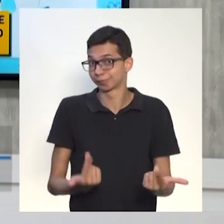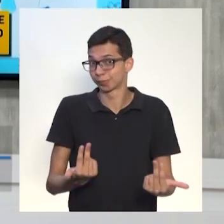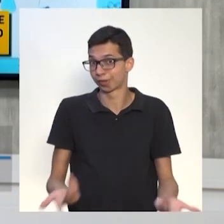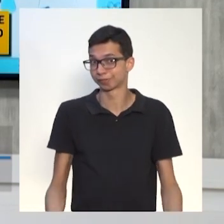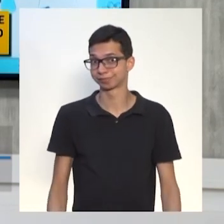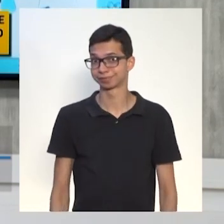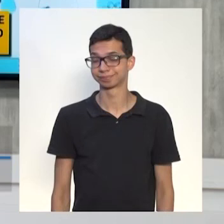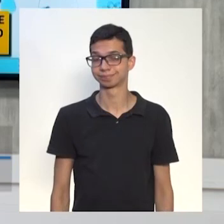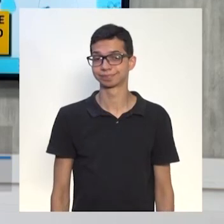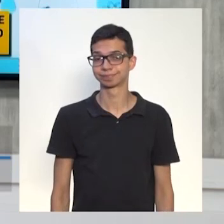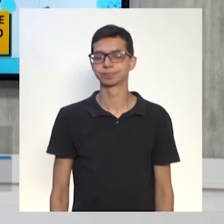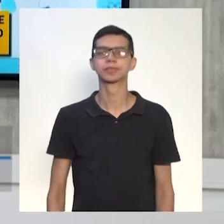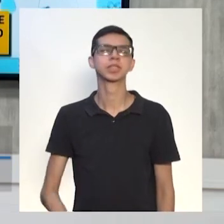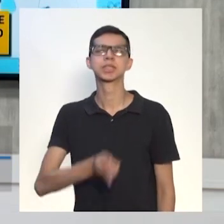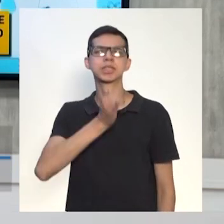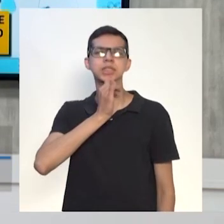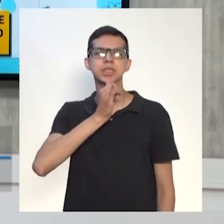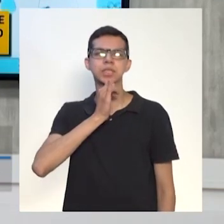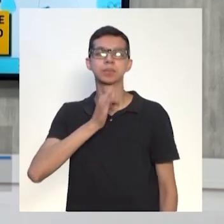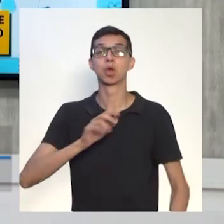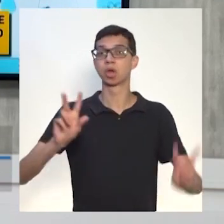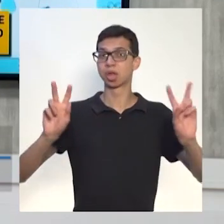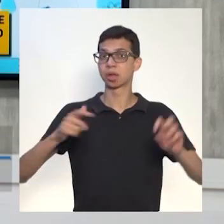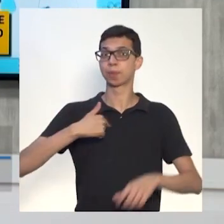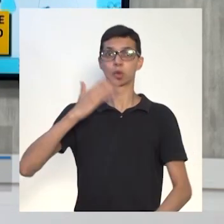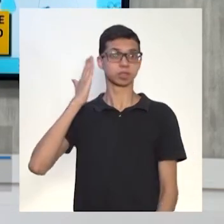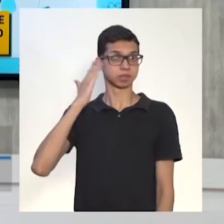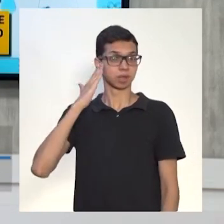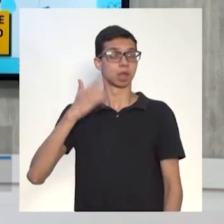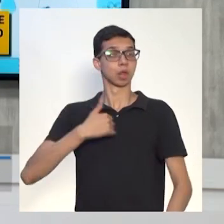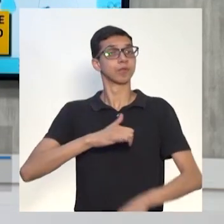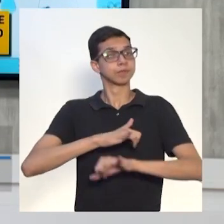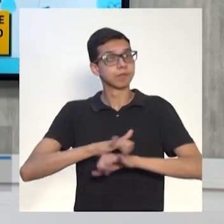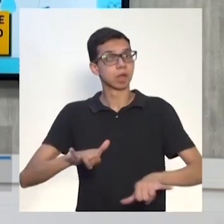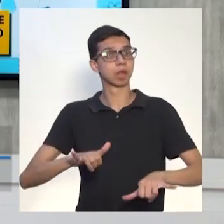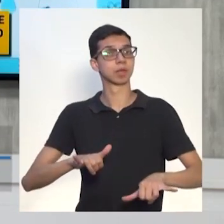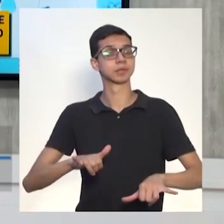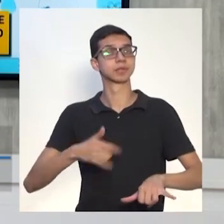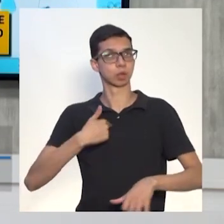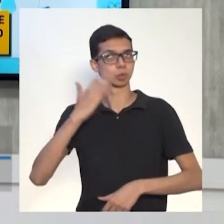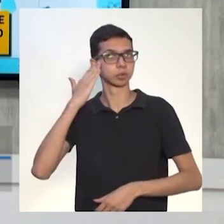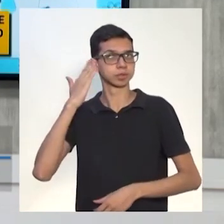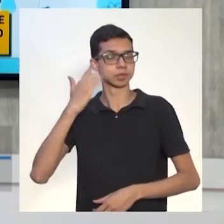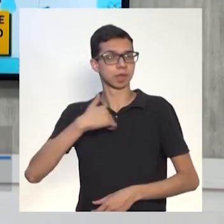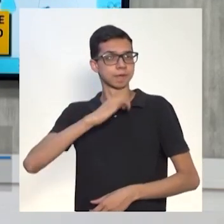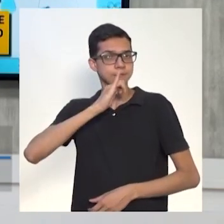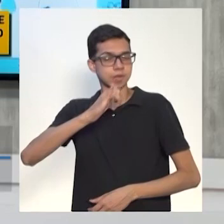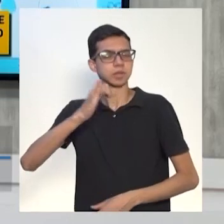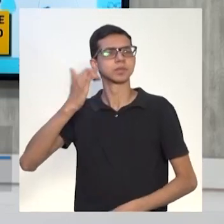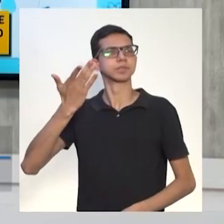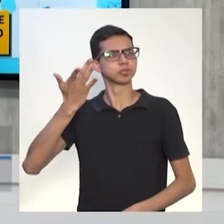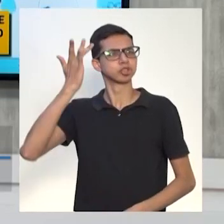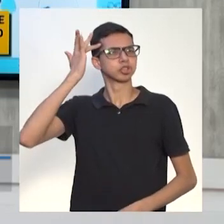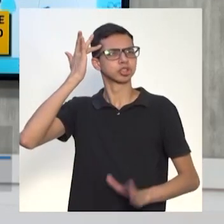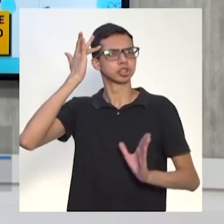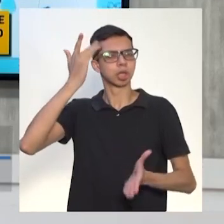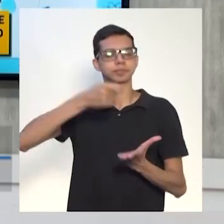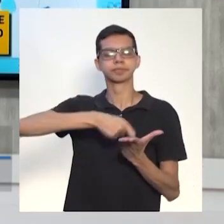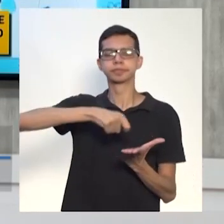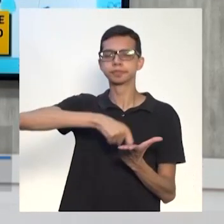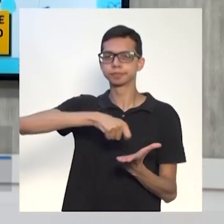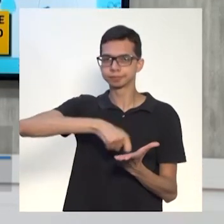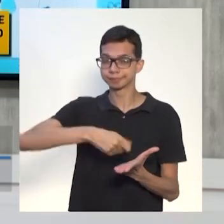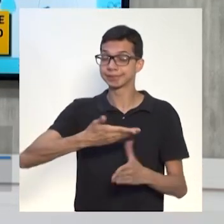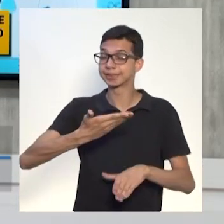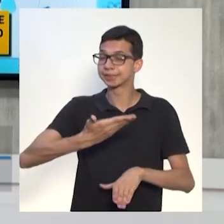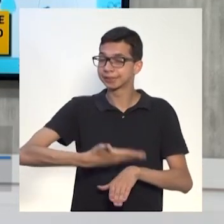esse tema aqui, Esse tema desse jeito. Então, você vai aprender a fazer desse jeito. Então, vamos treinar aqui como é que funciona essa questão. Tudo bem?